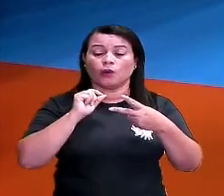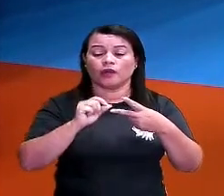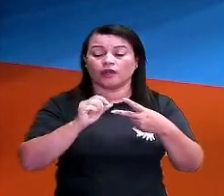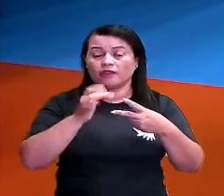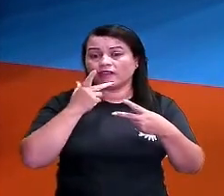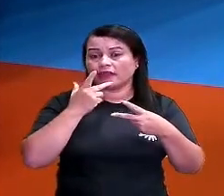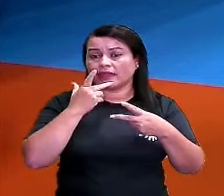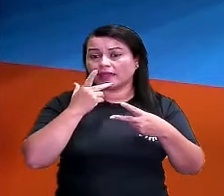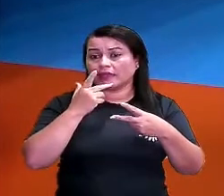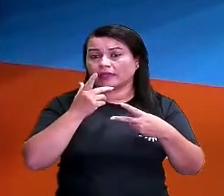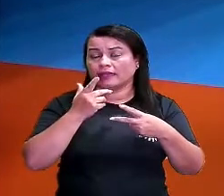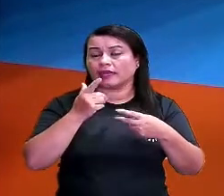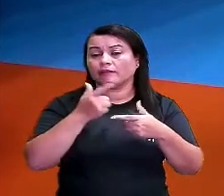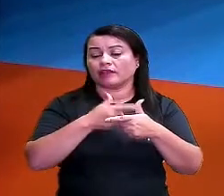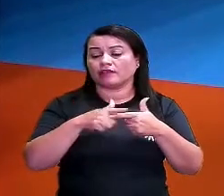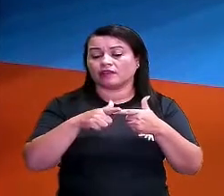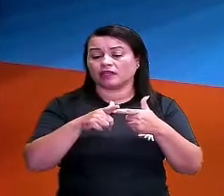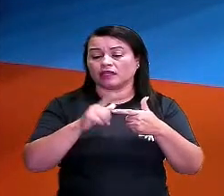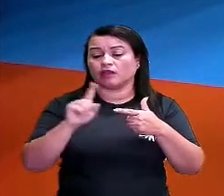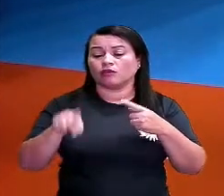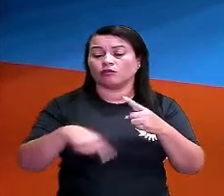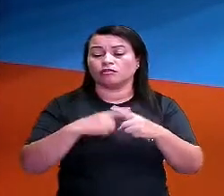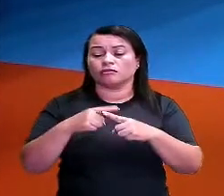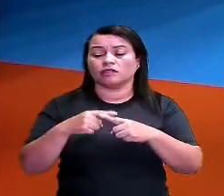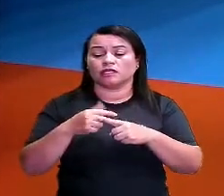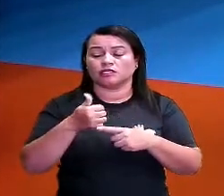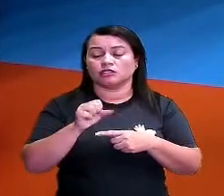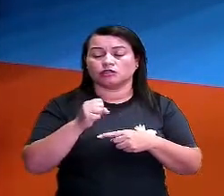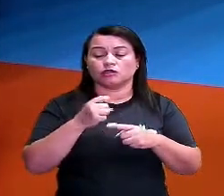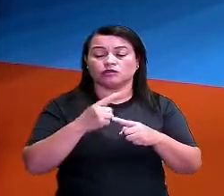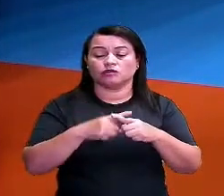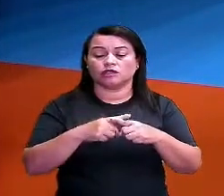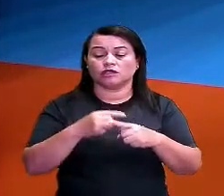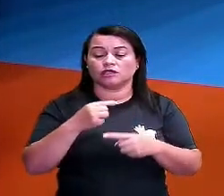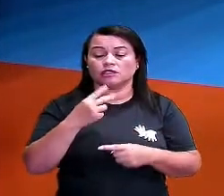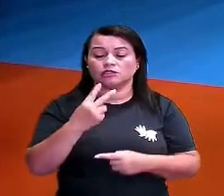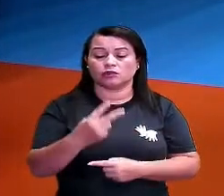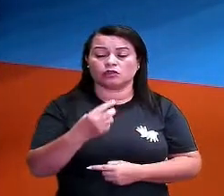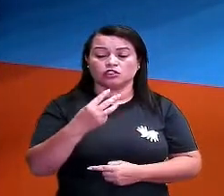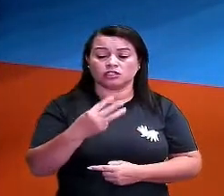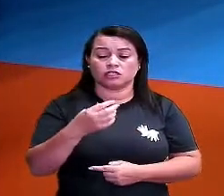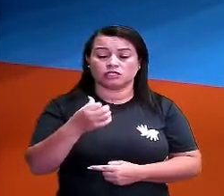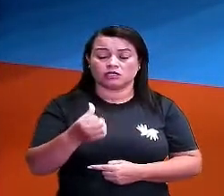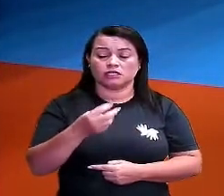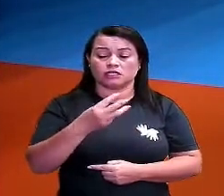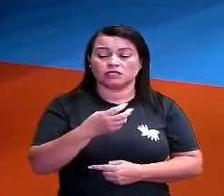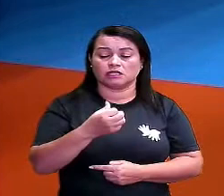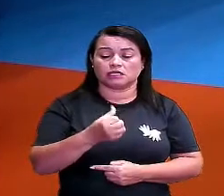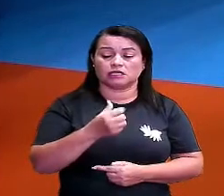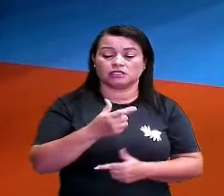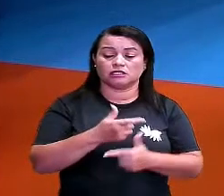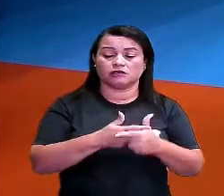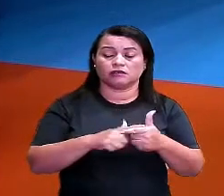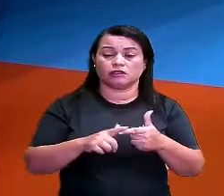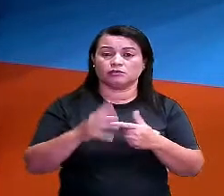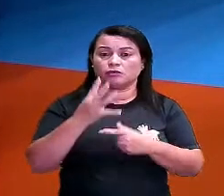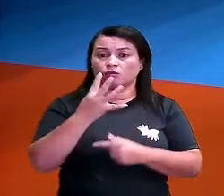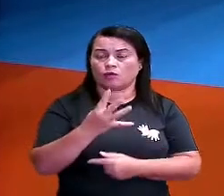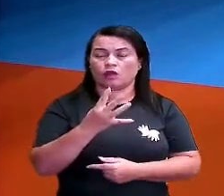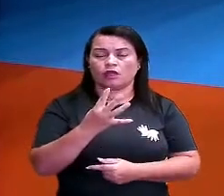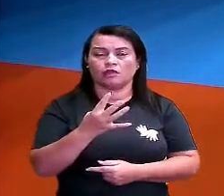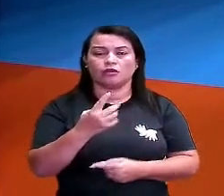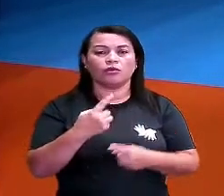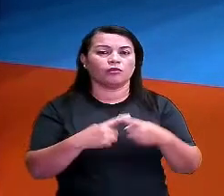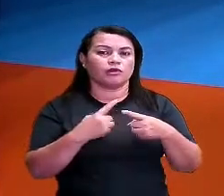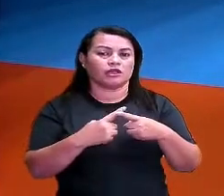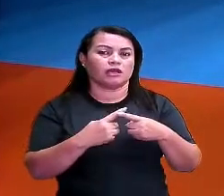para dividir, eu vou multiplicar. 18 vezes 2, 36. 36 dividido por 4, porque se era a multiplicação eu vou